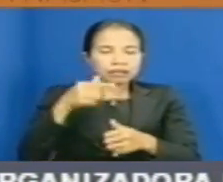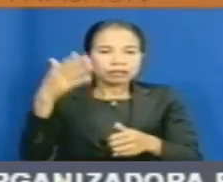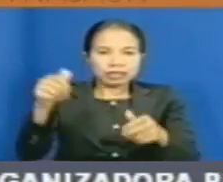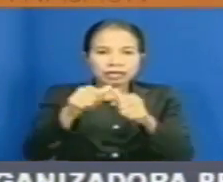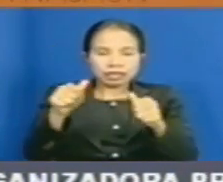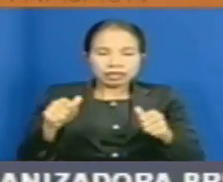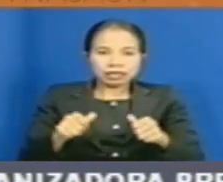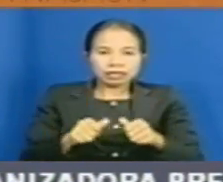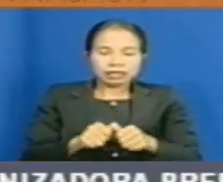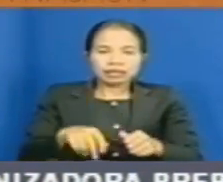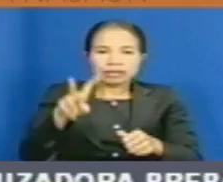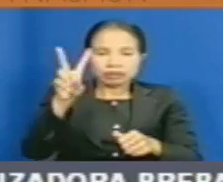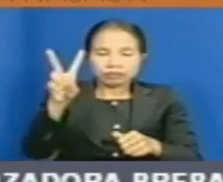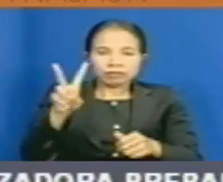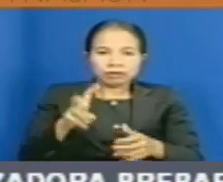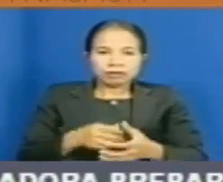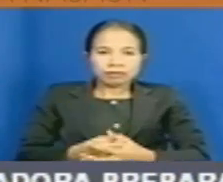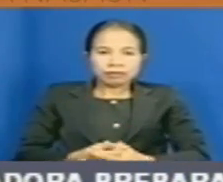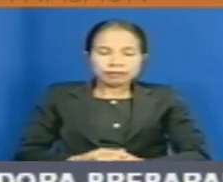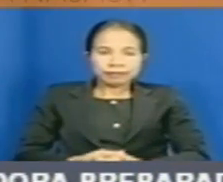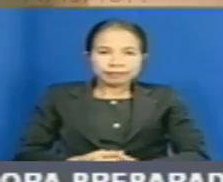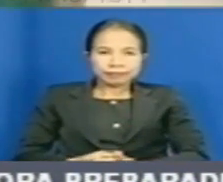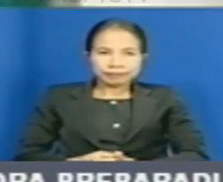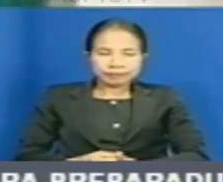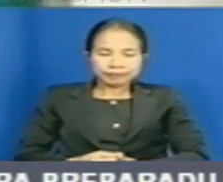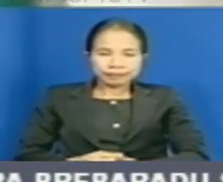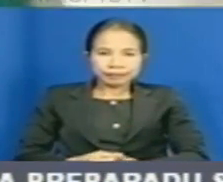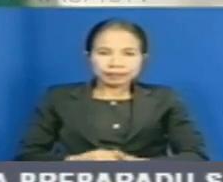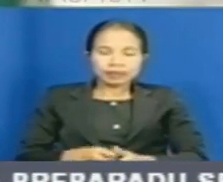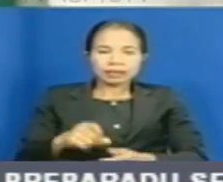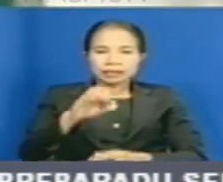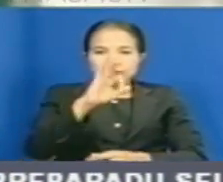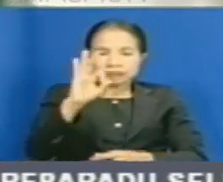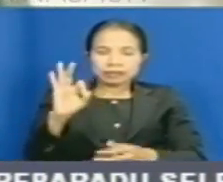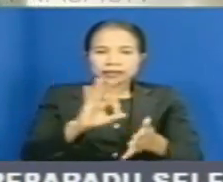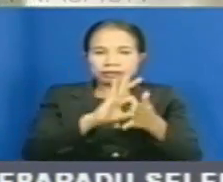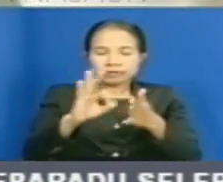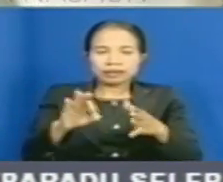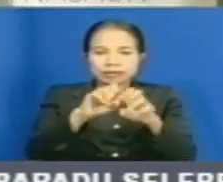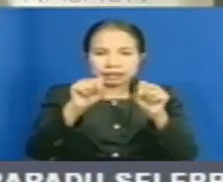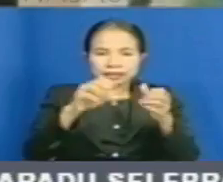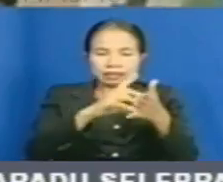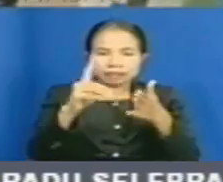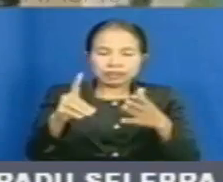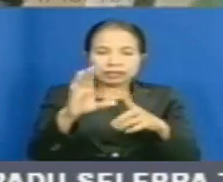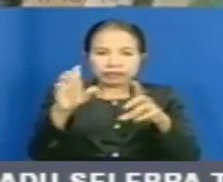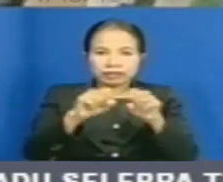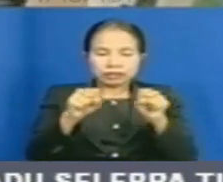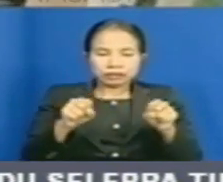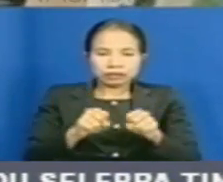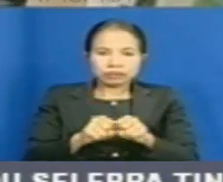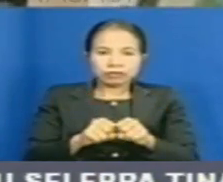a aldeia lei Suco Orlalan. Sexta-feira semana, né? Chefe Suco Orlalan, Carlos José Alves,